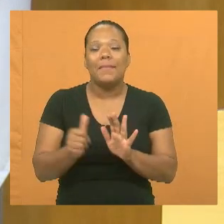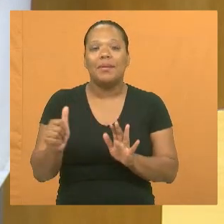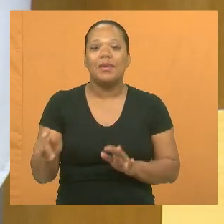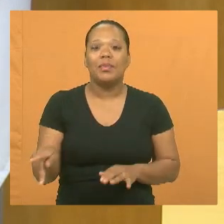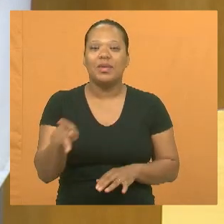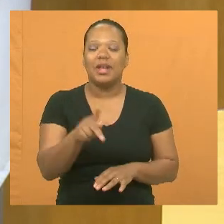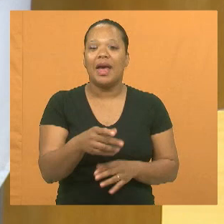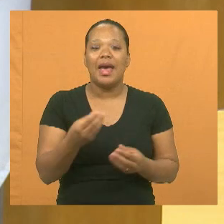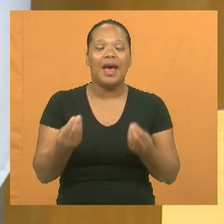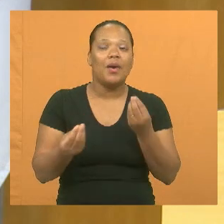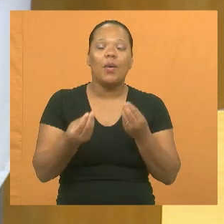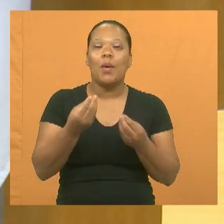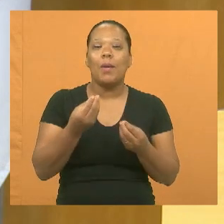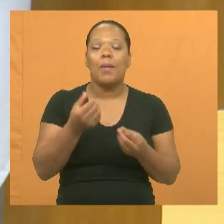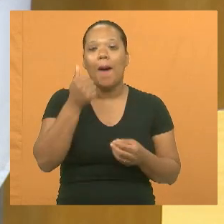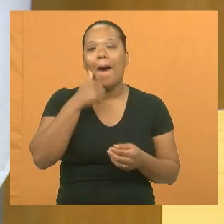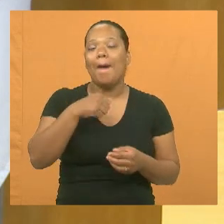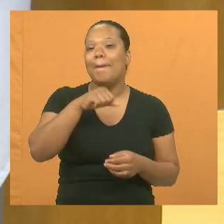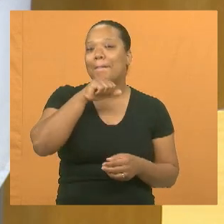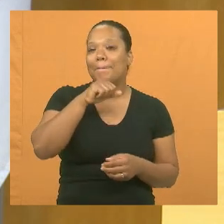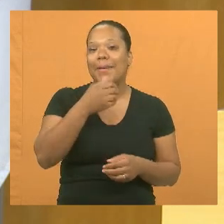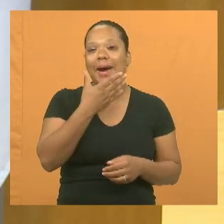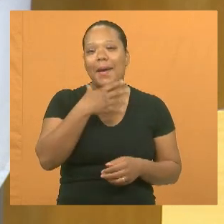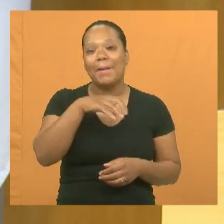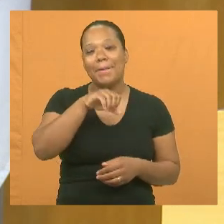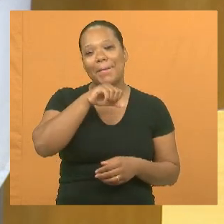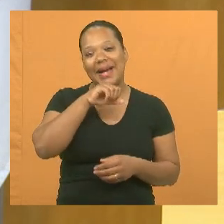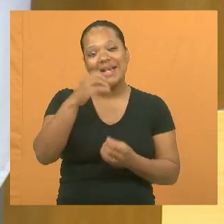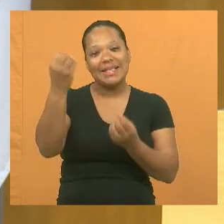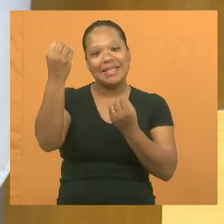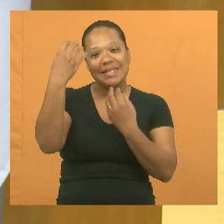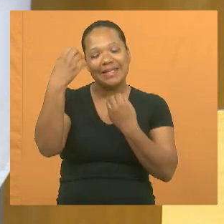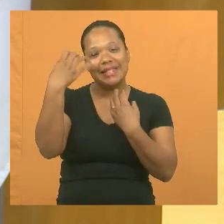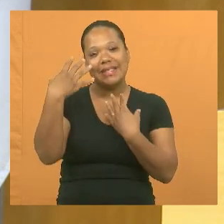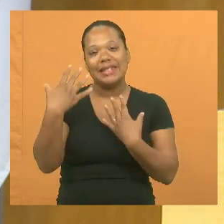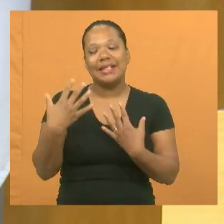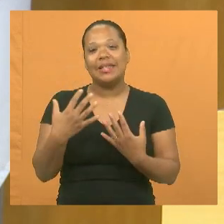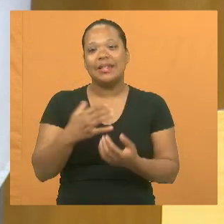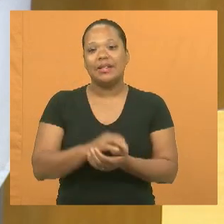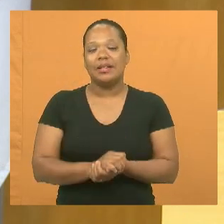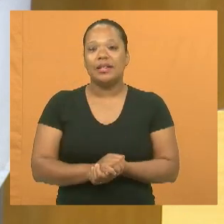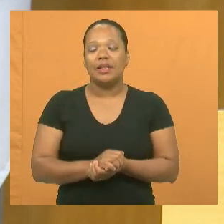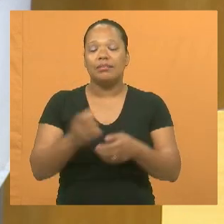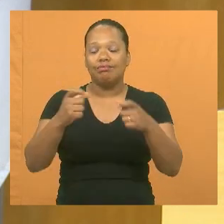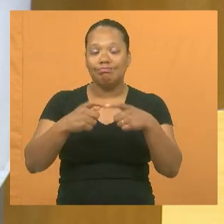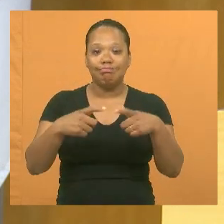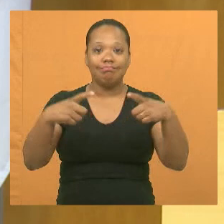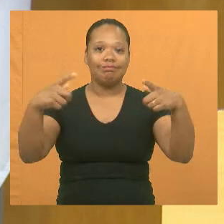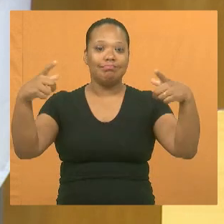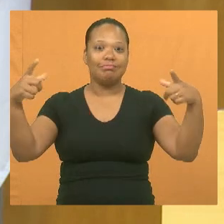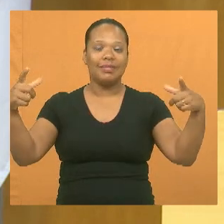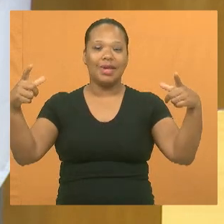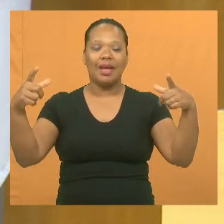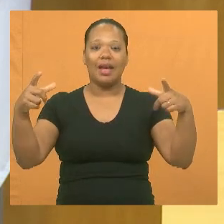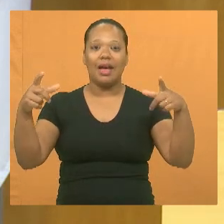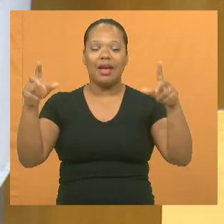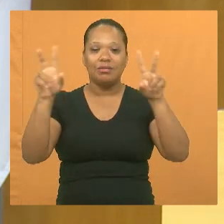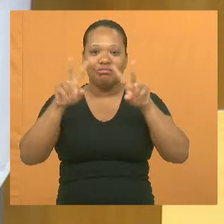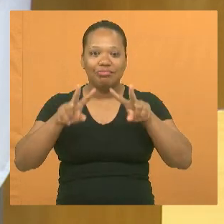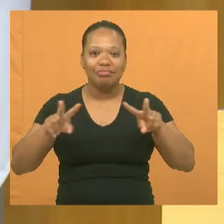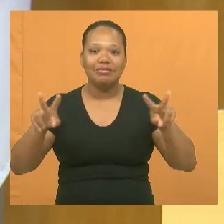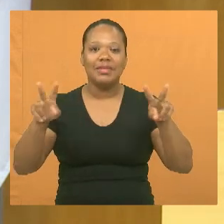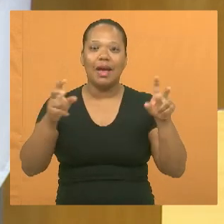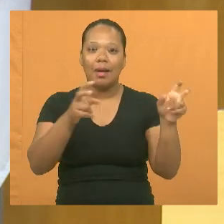são os nossos pais, mas os que nos ensinam a enxergar a amplitude e a visão holística